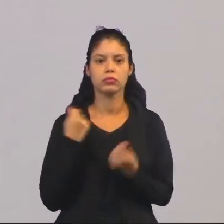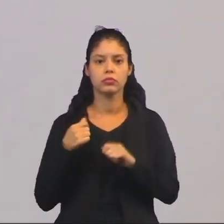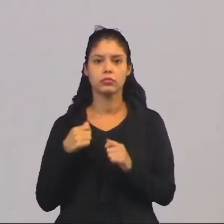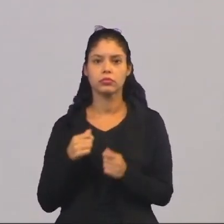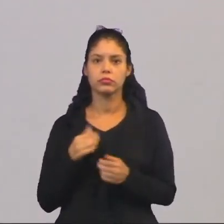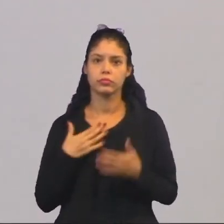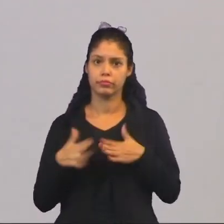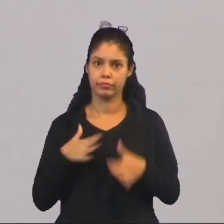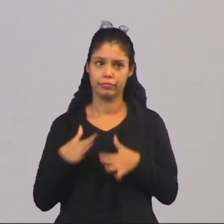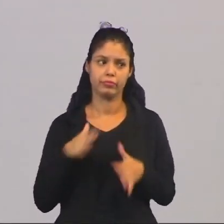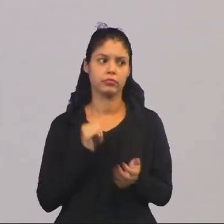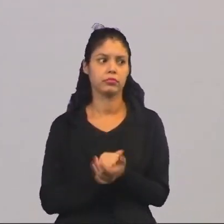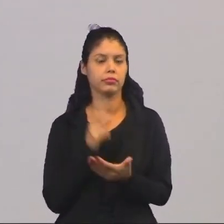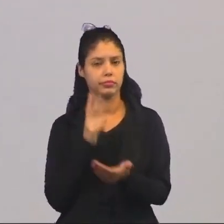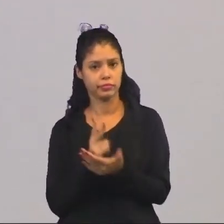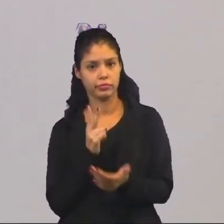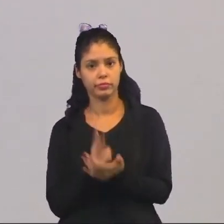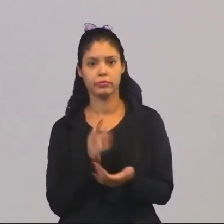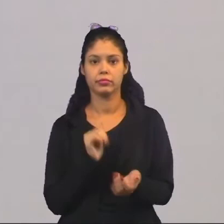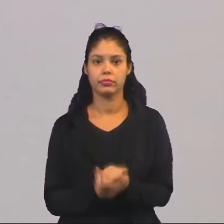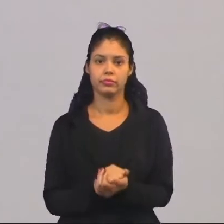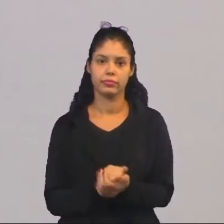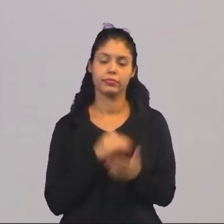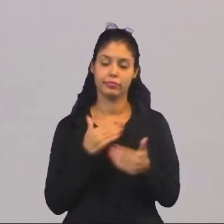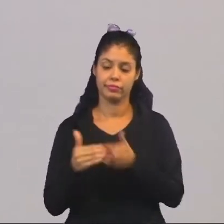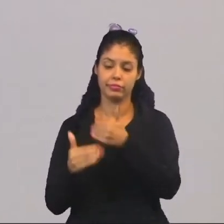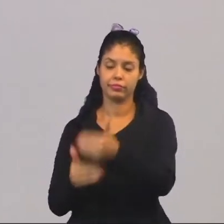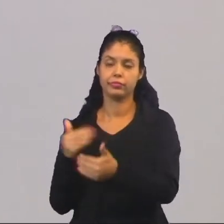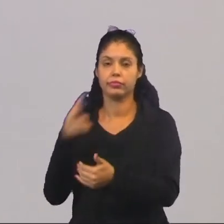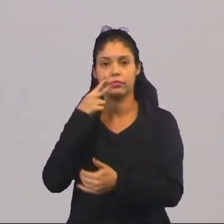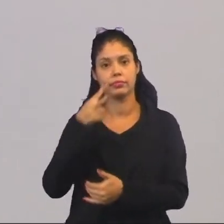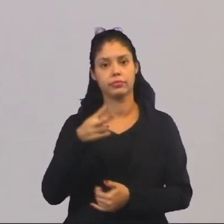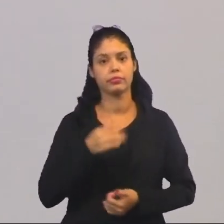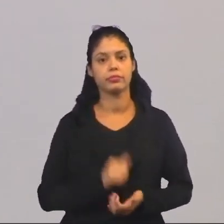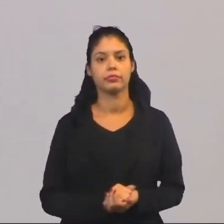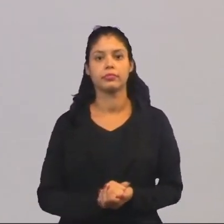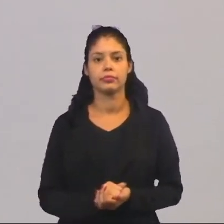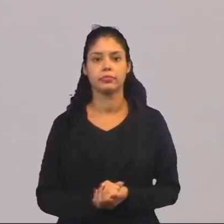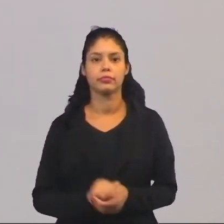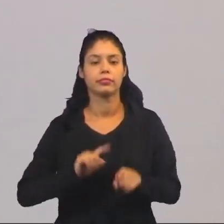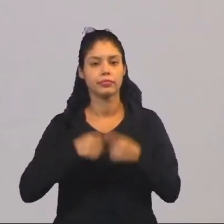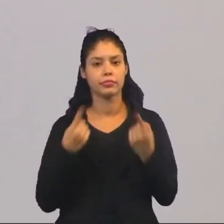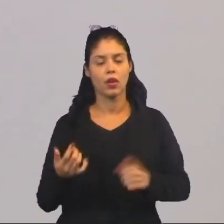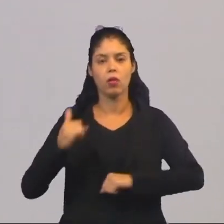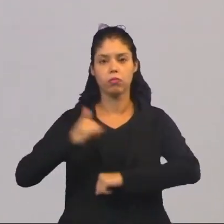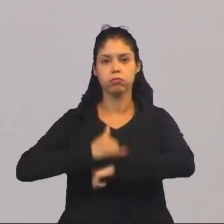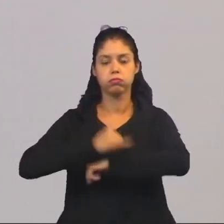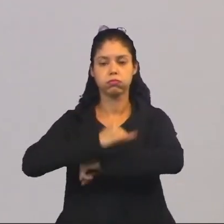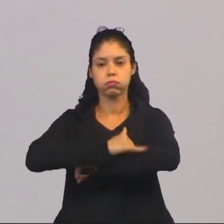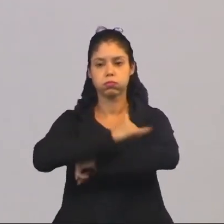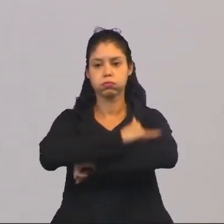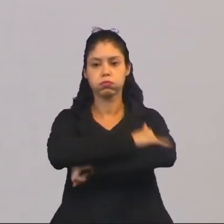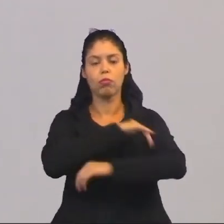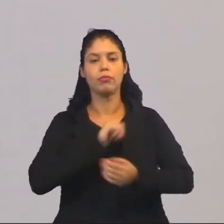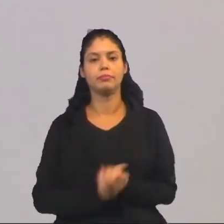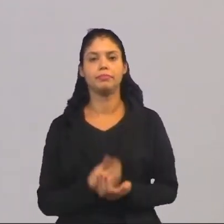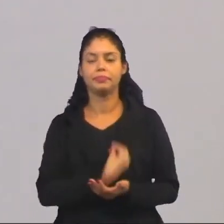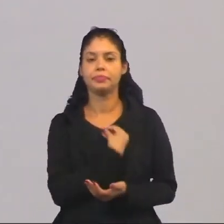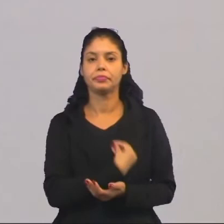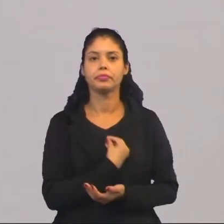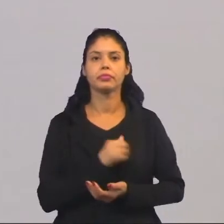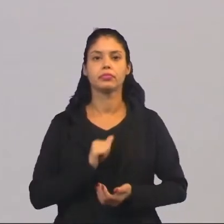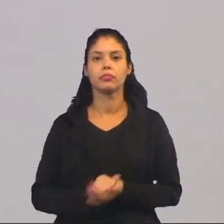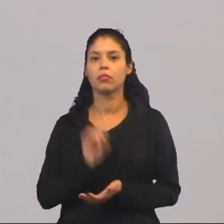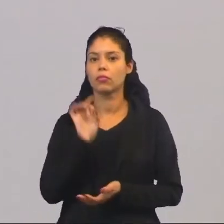mexendo. E aí vai de novo entrar naquele processo que a gente viu anteriormente, que mais uma vez a obesidade vai estar presente na vida,